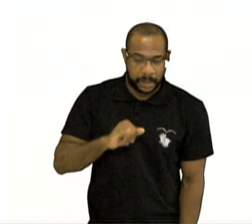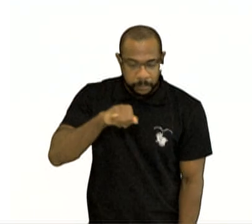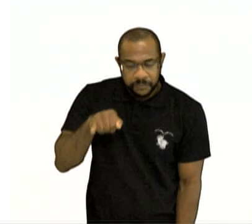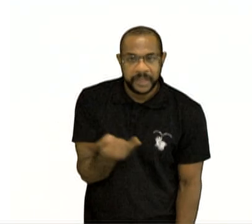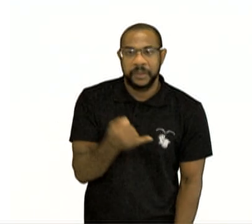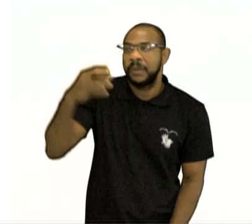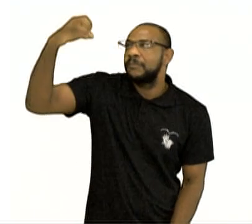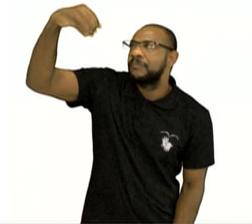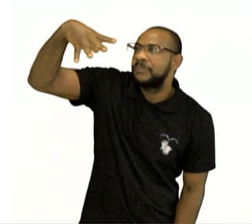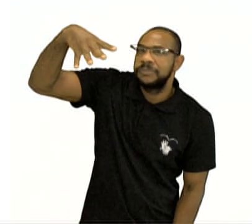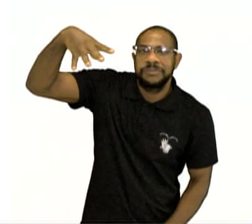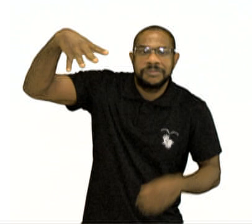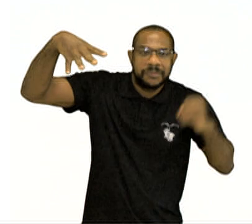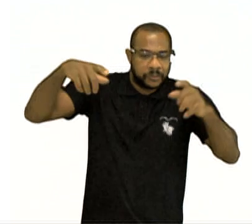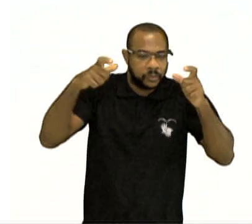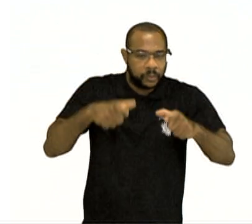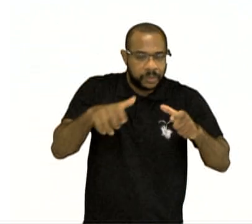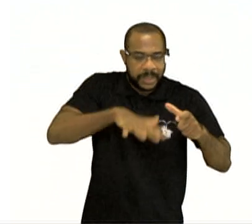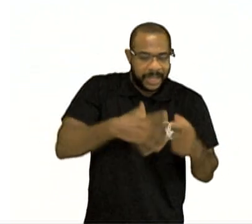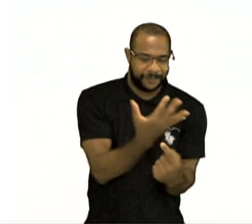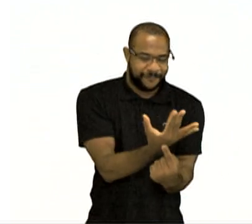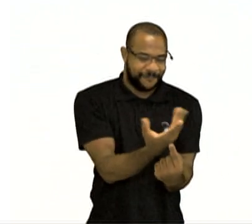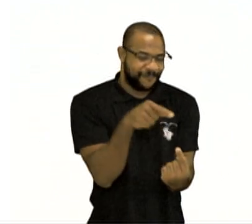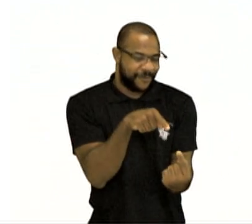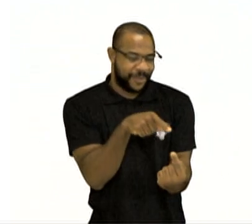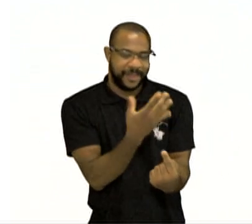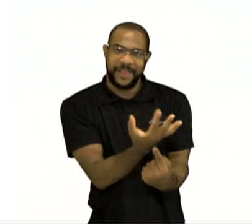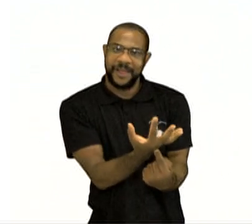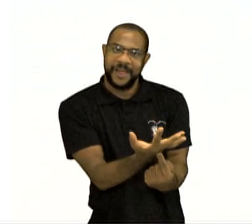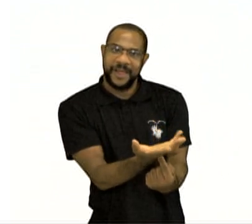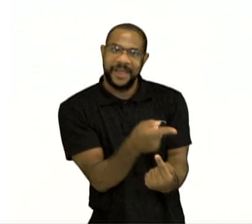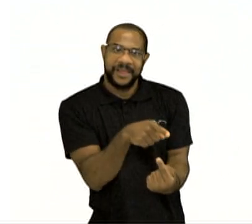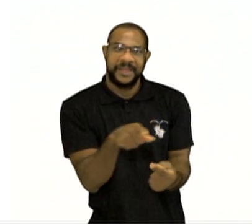a iluminação de ambientes com a luz de velas